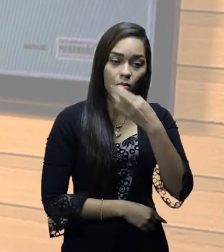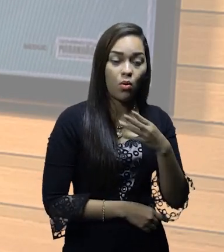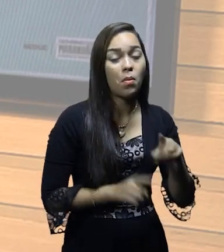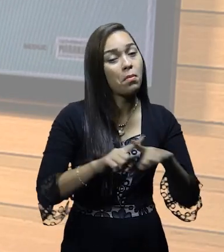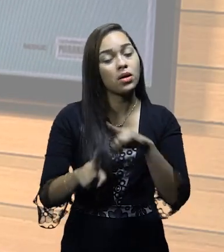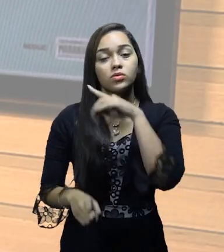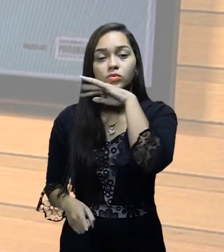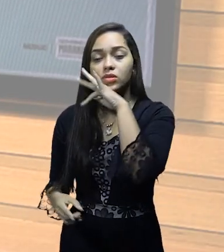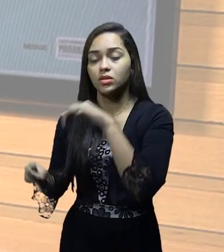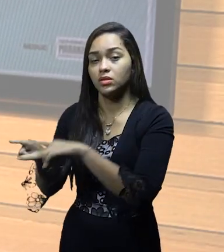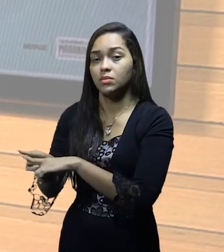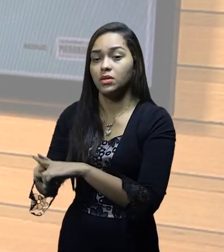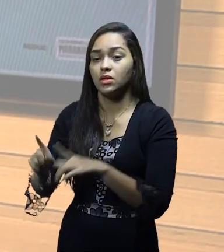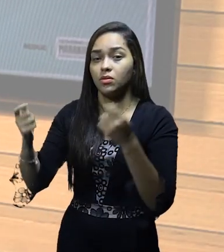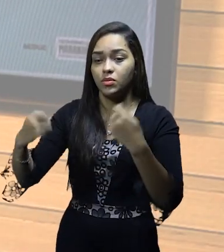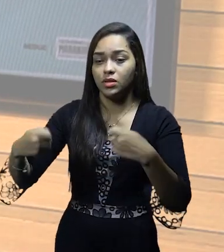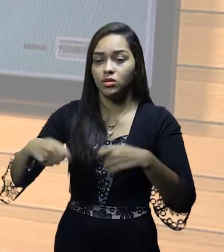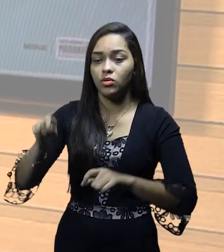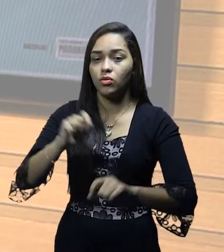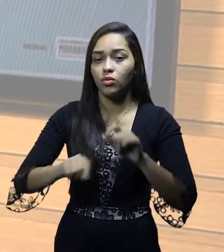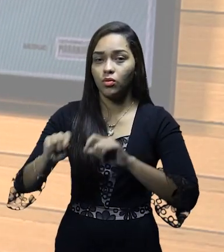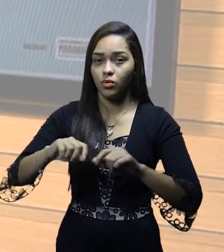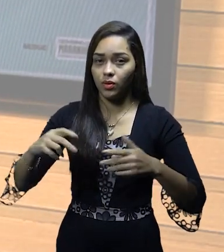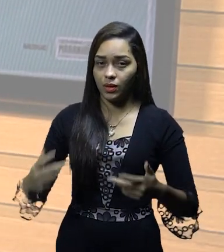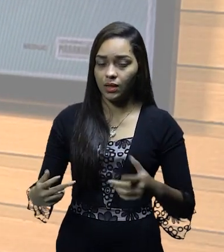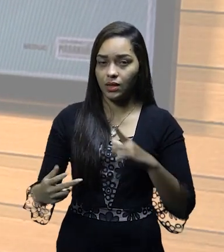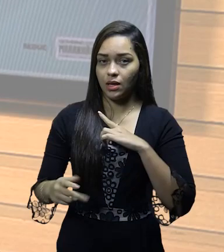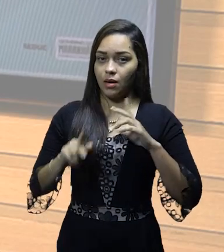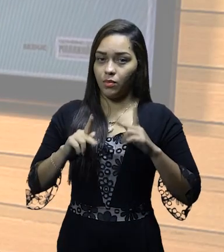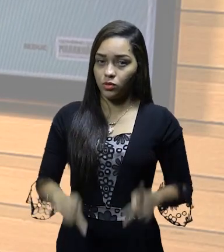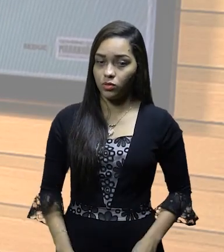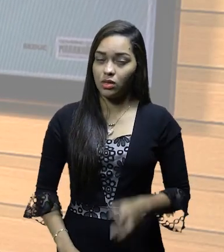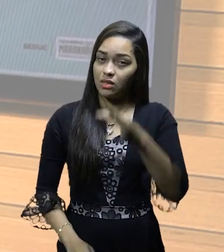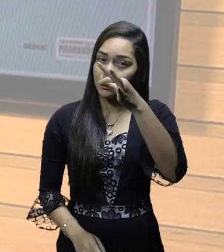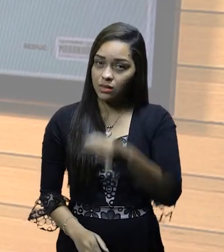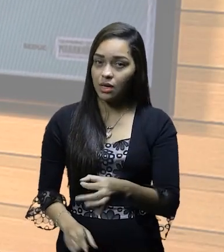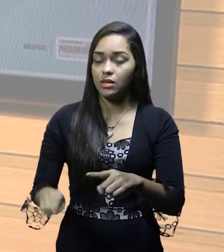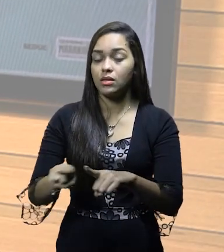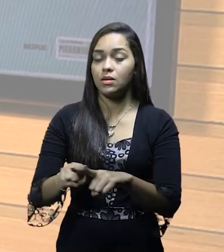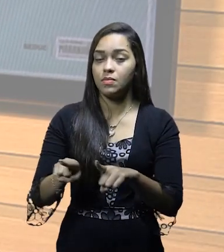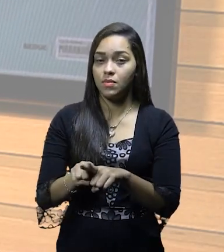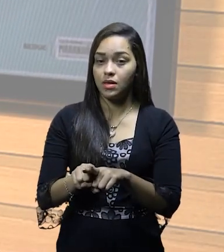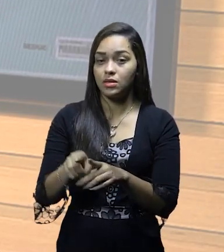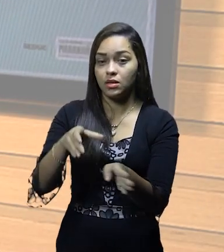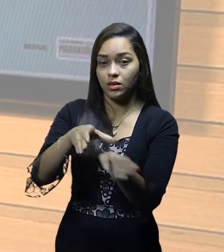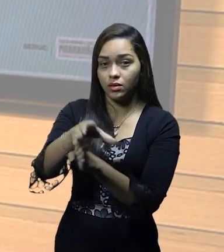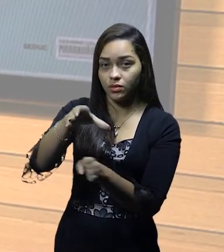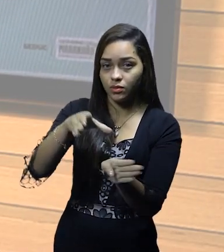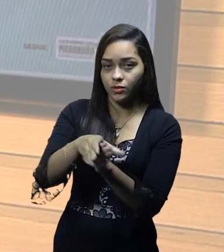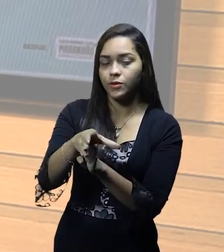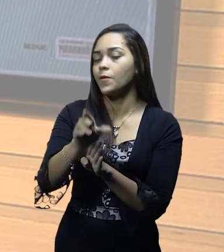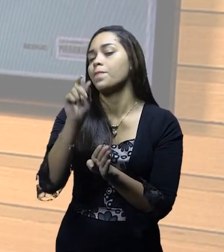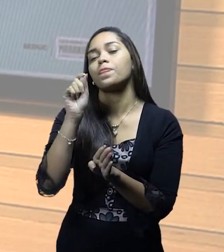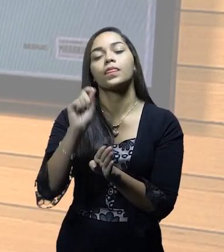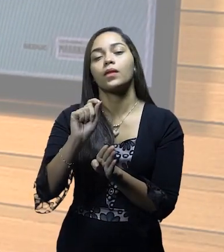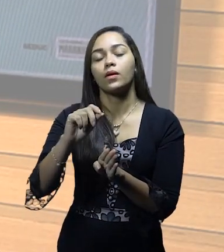notícias falsas, quer dizer, tem um lado bom e tem um lado ruim. Então, a gente precisa só se posicionar